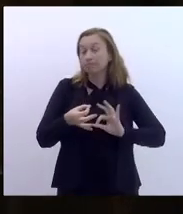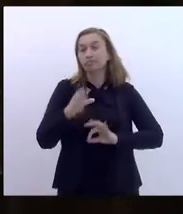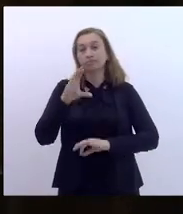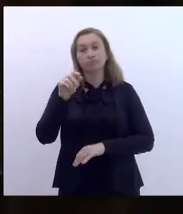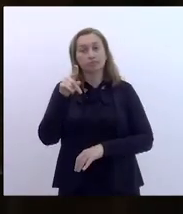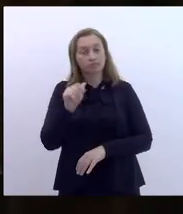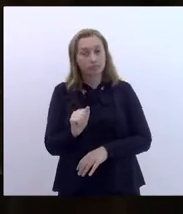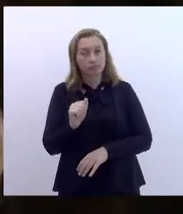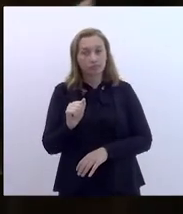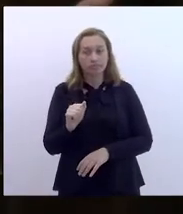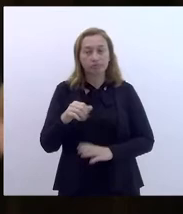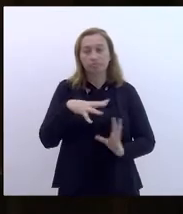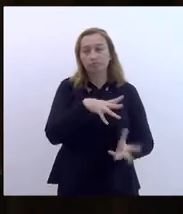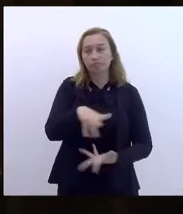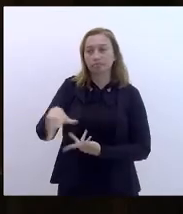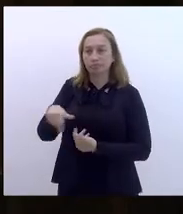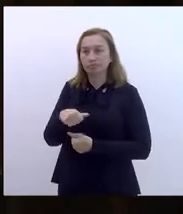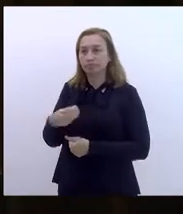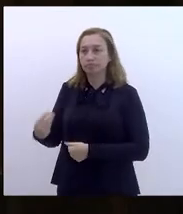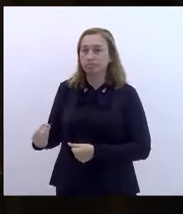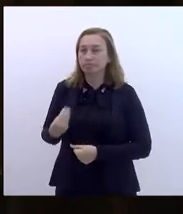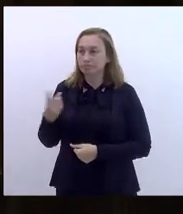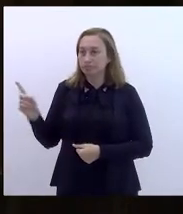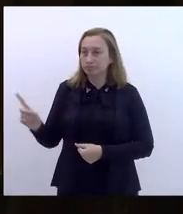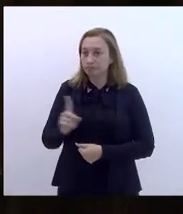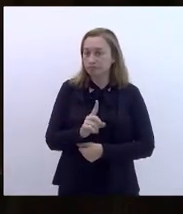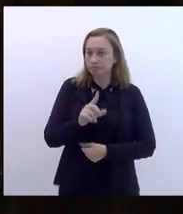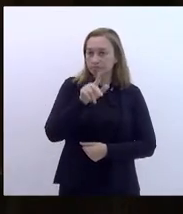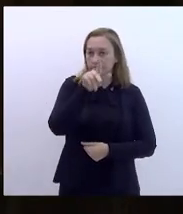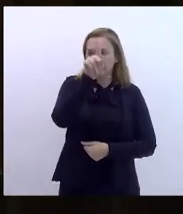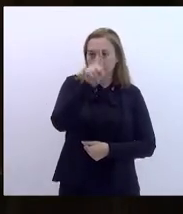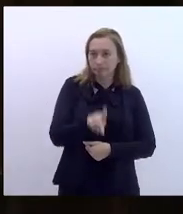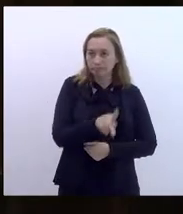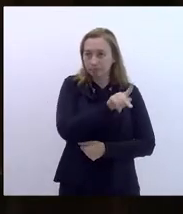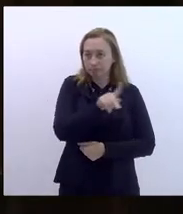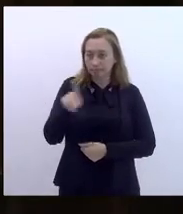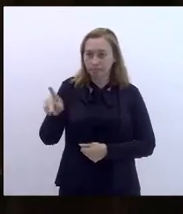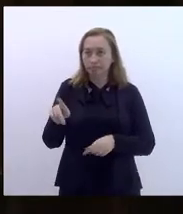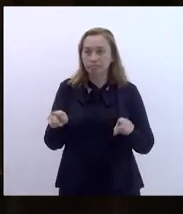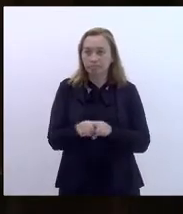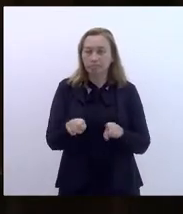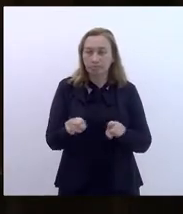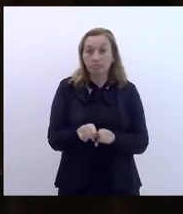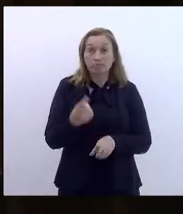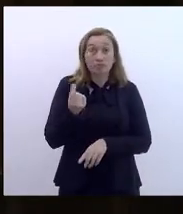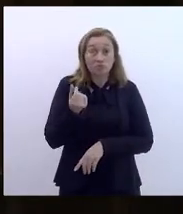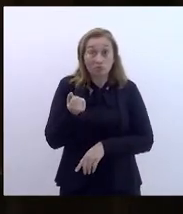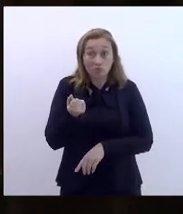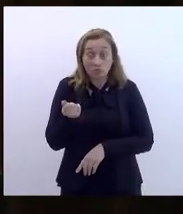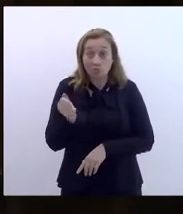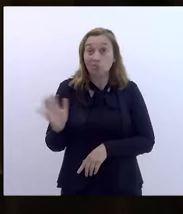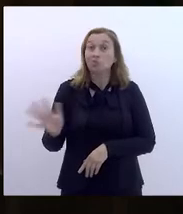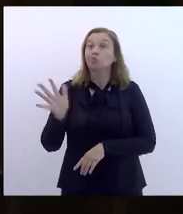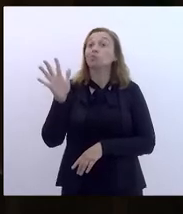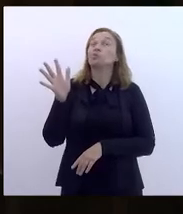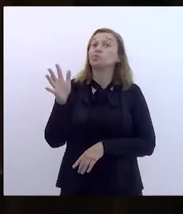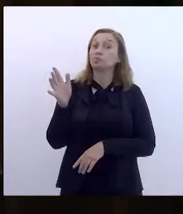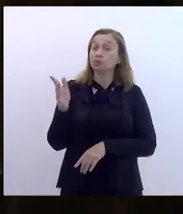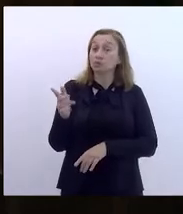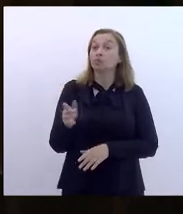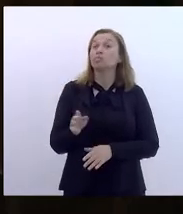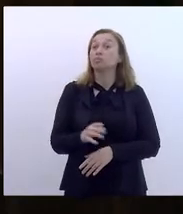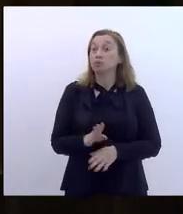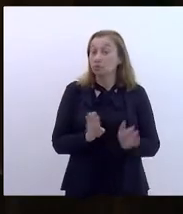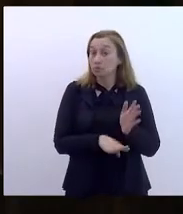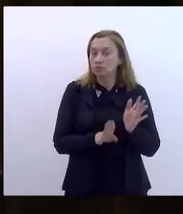Copa do Mundo da vinda do Papa porque as pessoas esquece da casa no papo que também foi gasto ali um muita grana pública nessa história aí